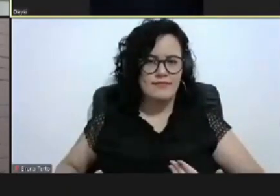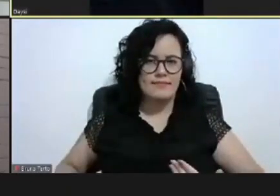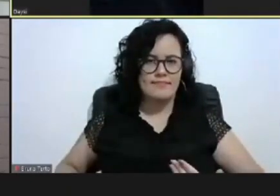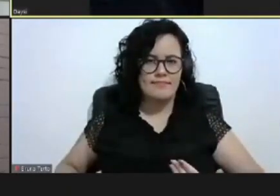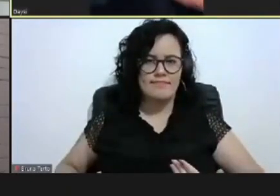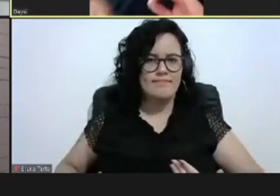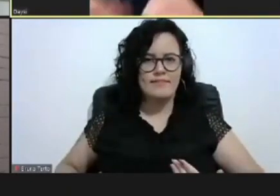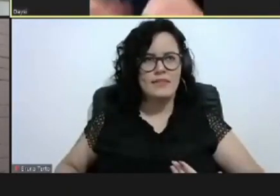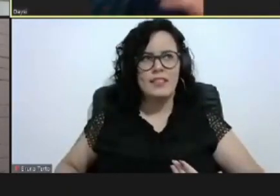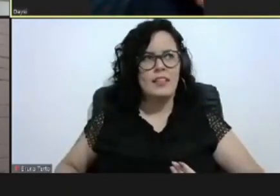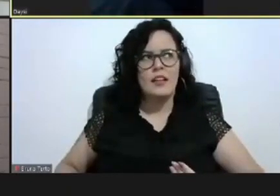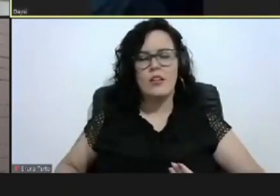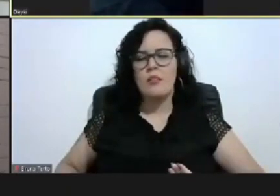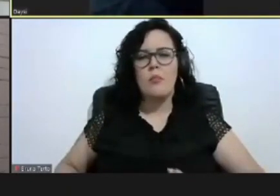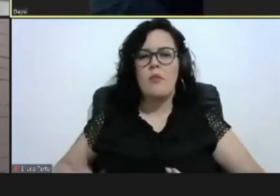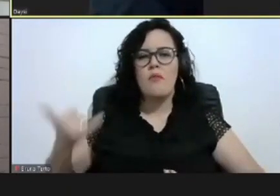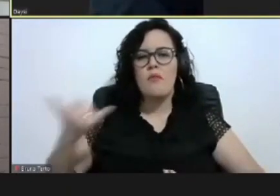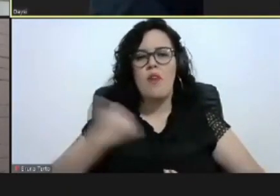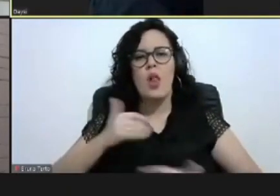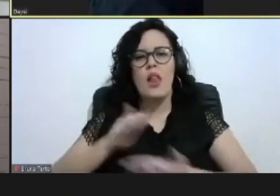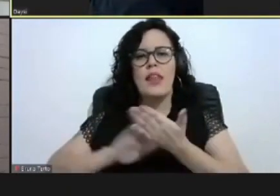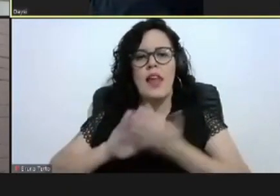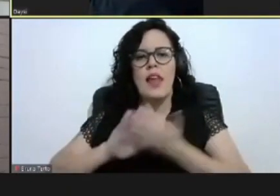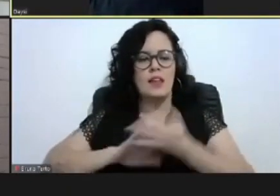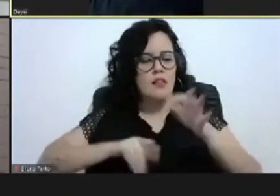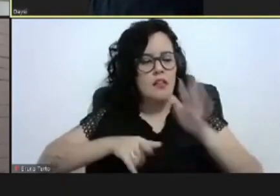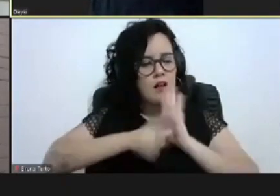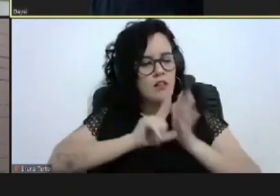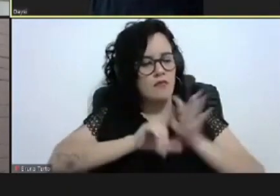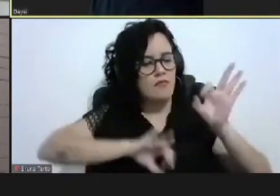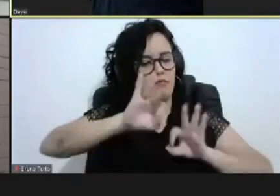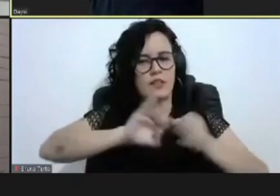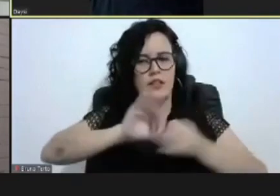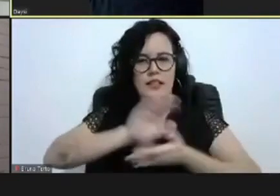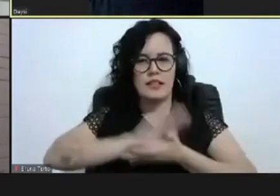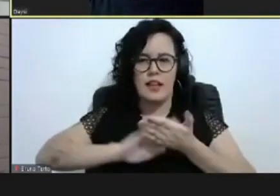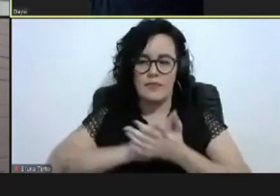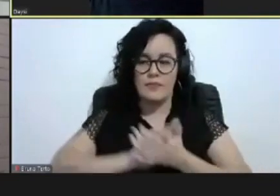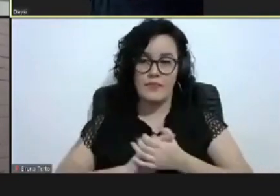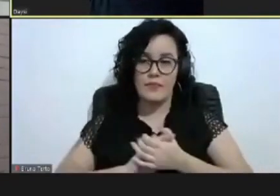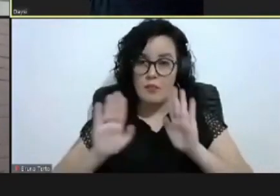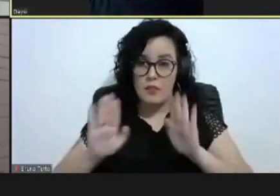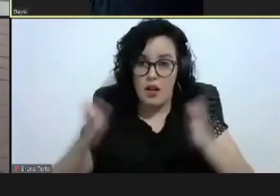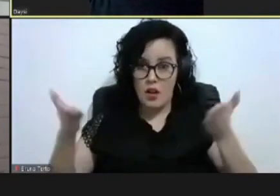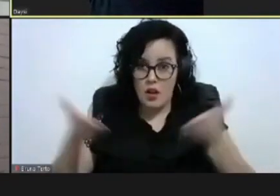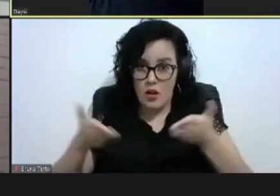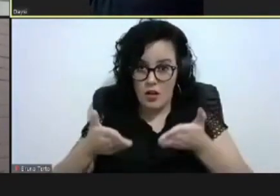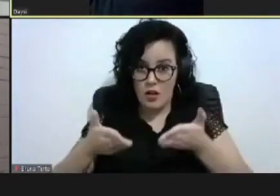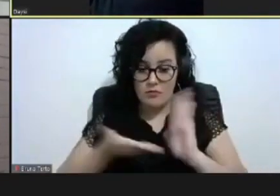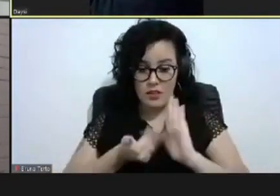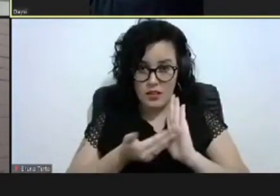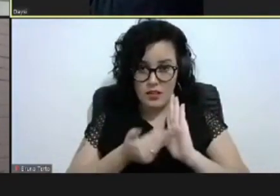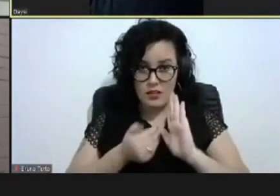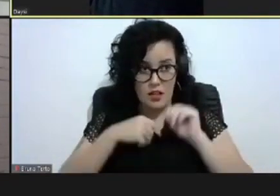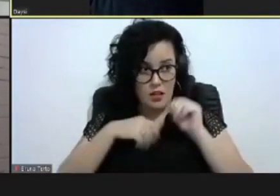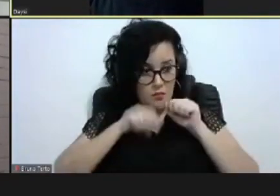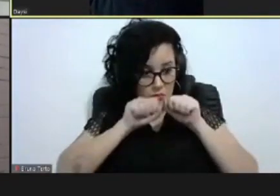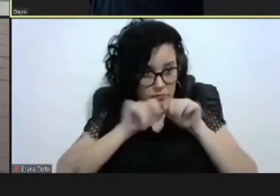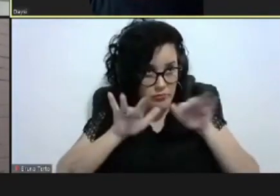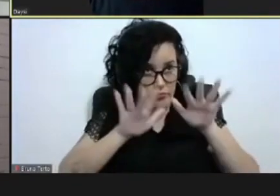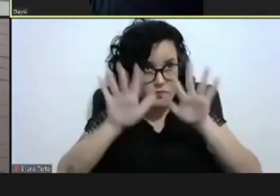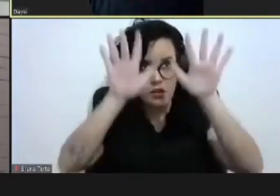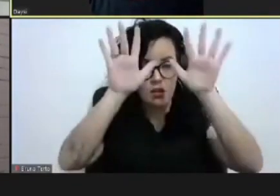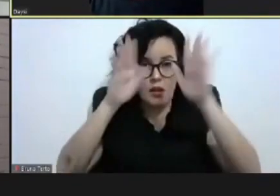sem dar algum preparo para nós, né? Então, hoje, para distribuir revista em banca, é